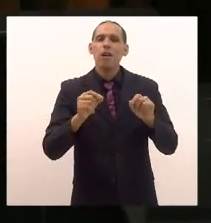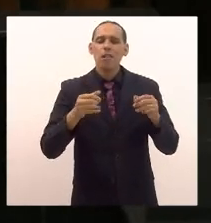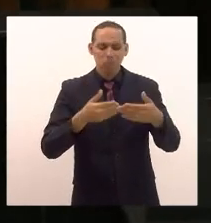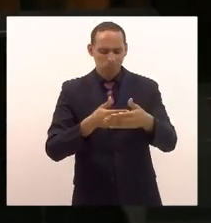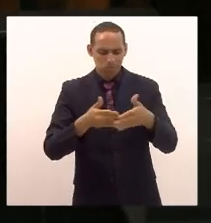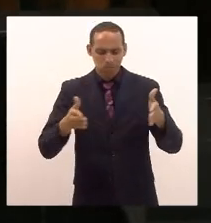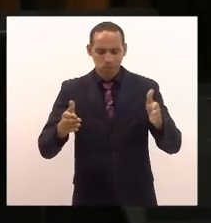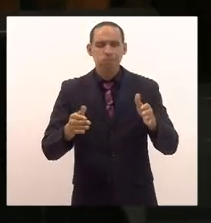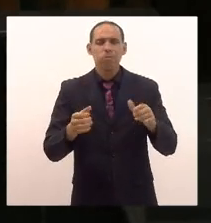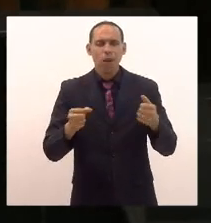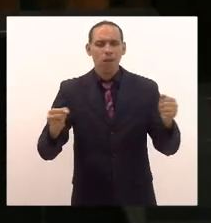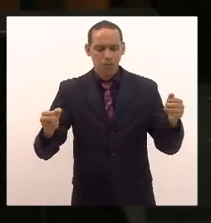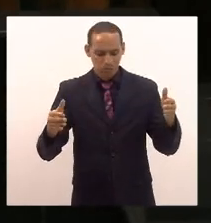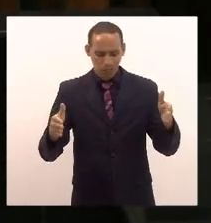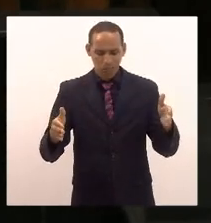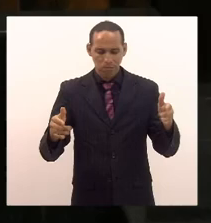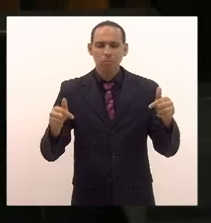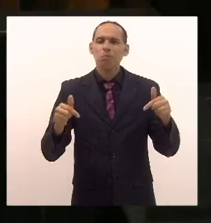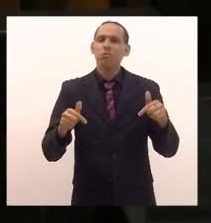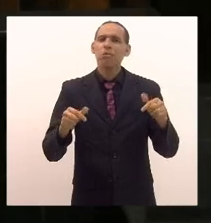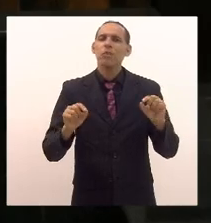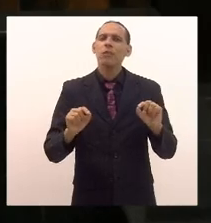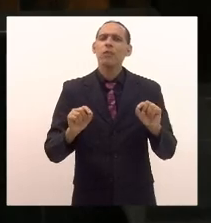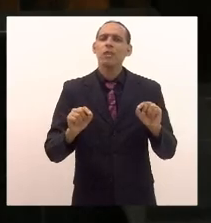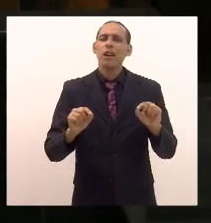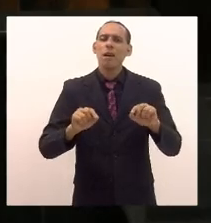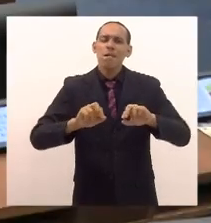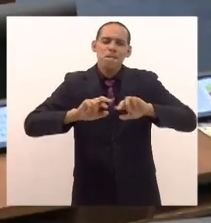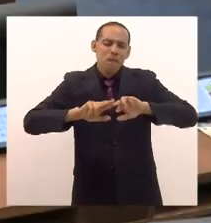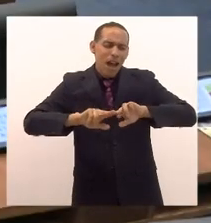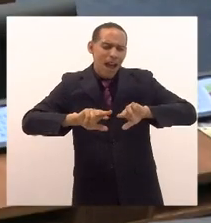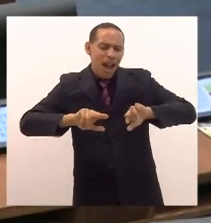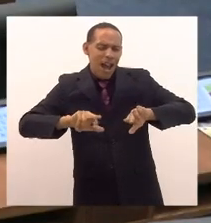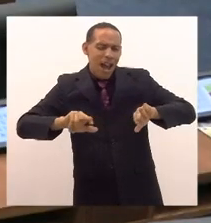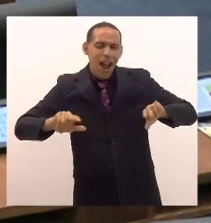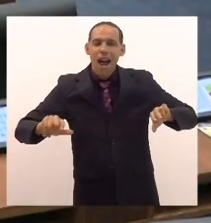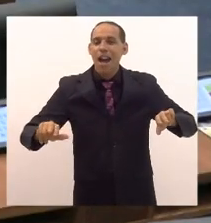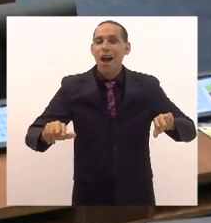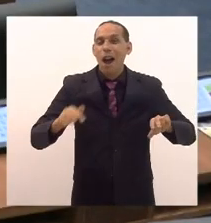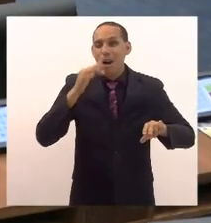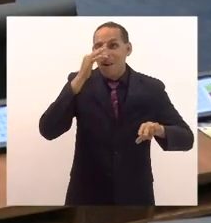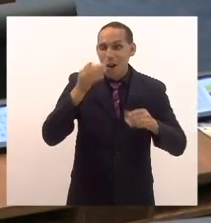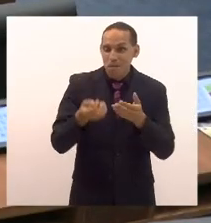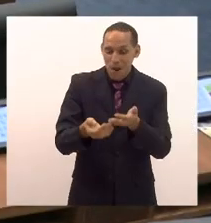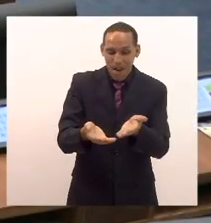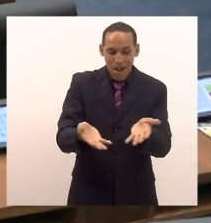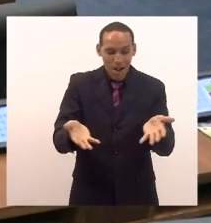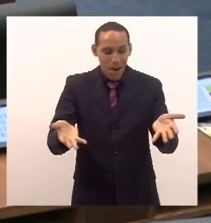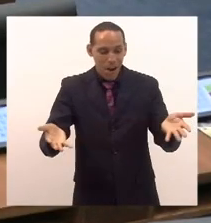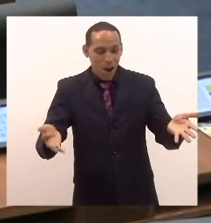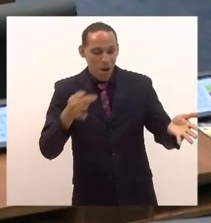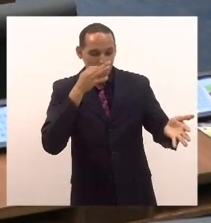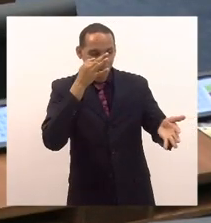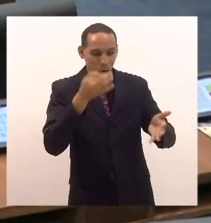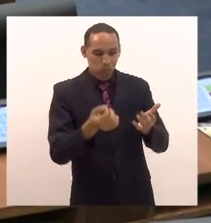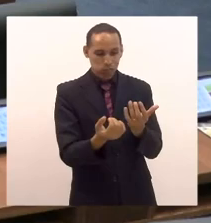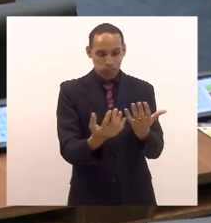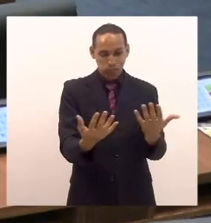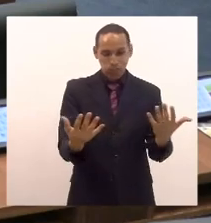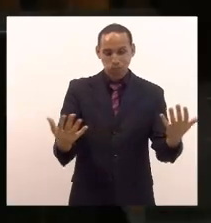caixa com as uma miríade de flores as Margaridas